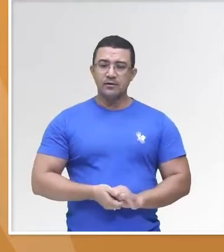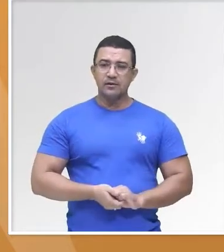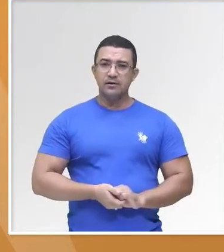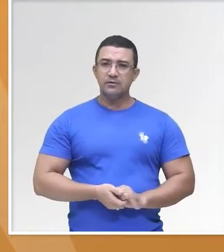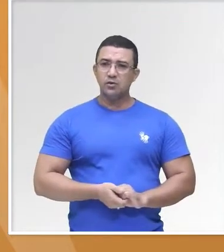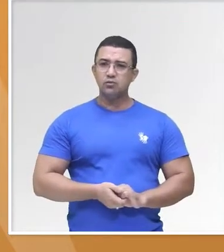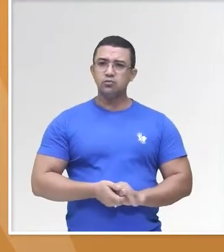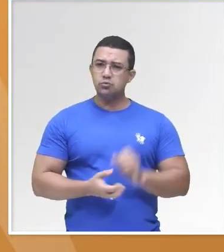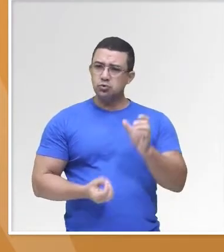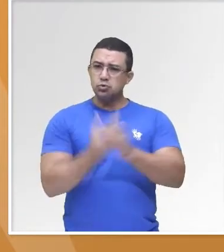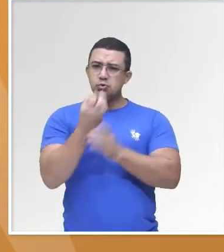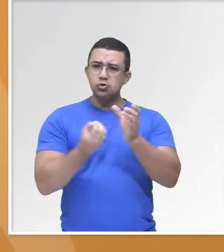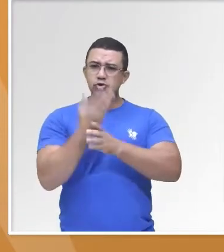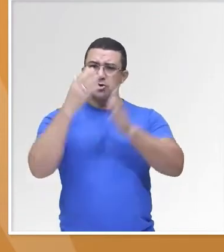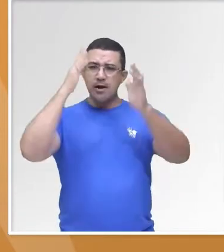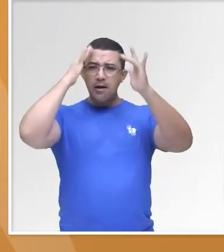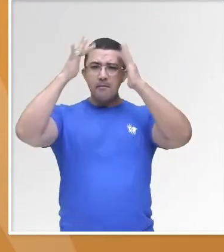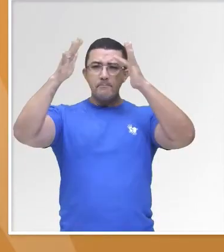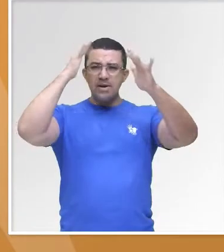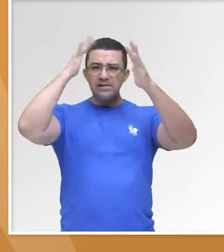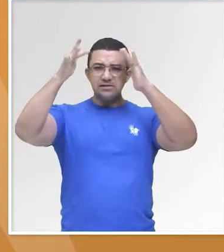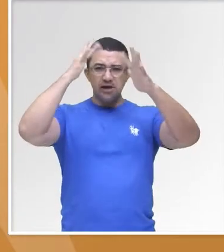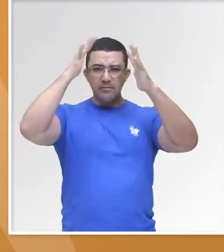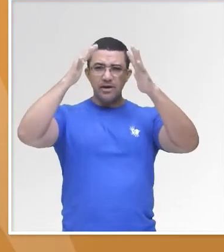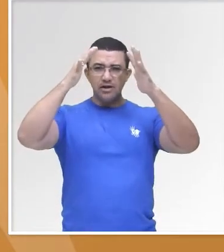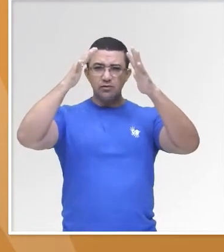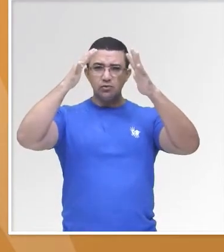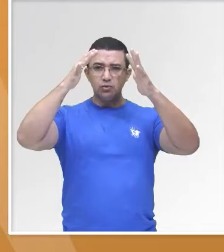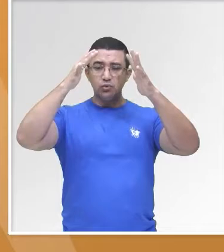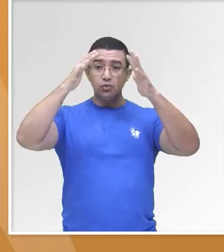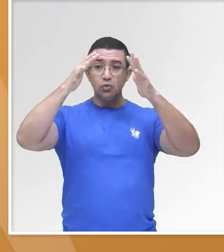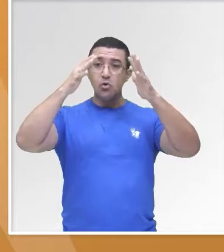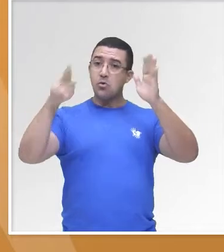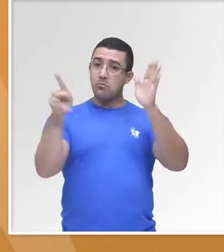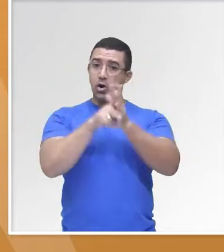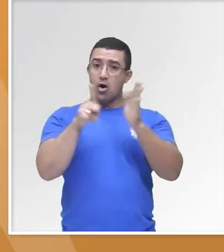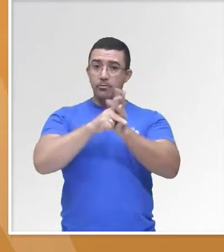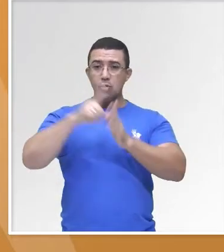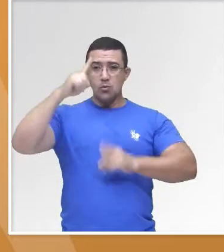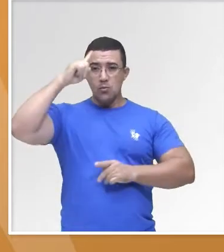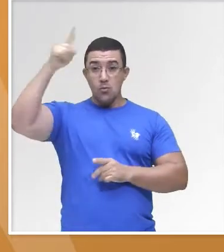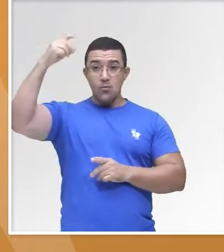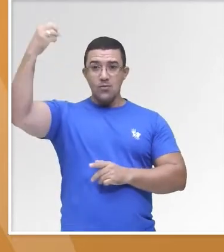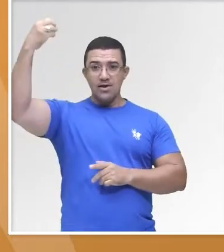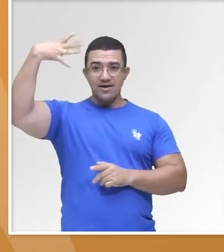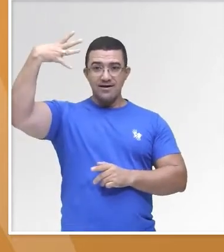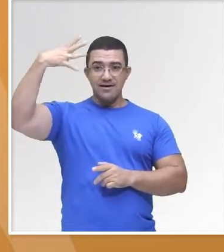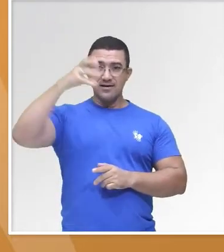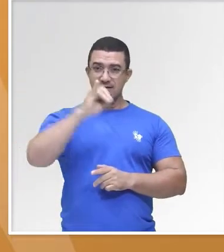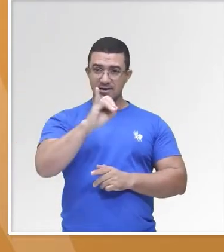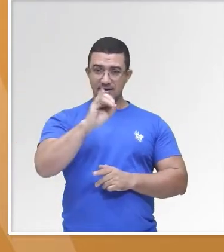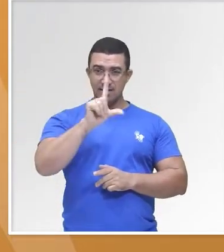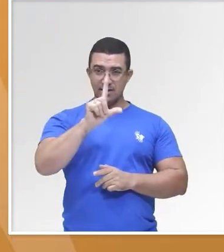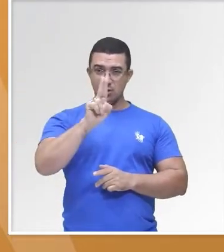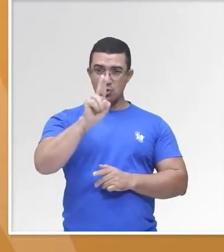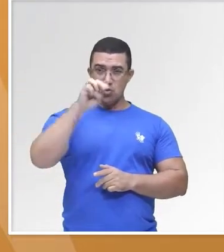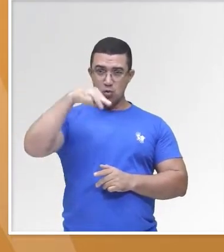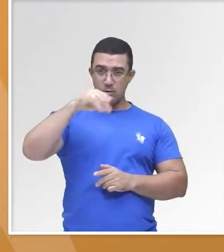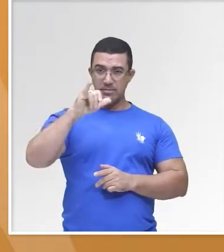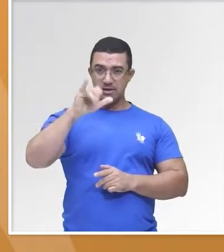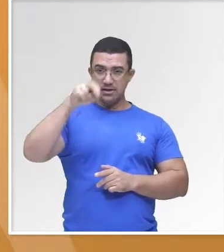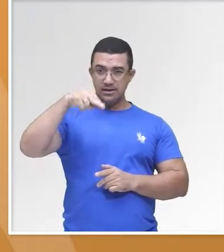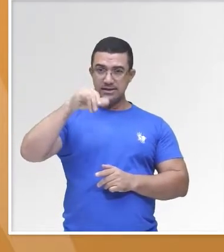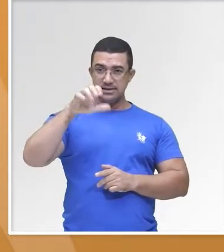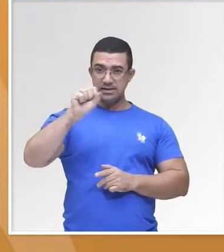surgir pensamentos e reflexões iluministas. Então, o iluminismo vem da palavra